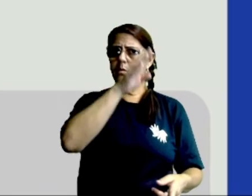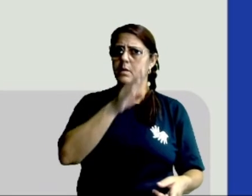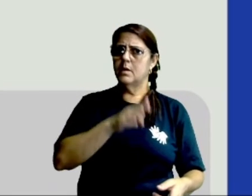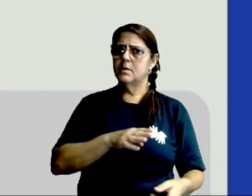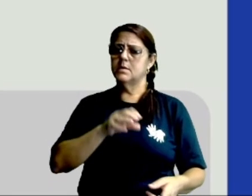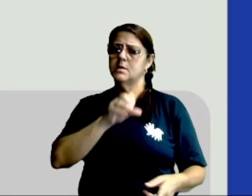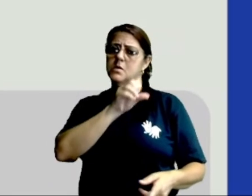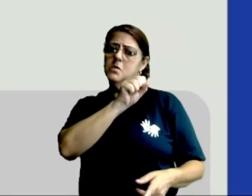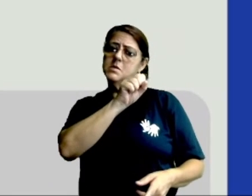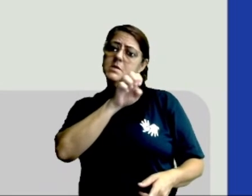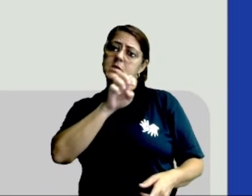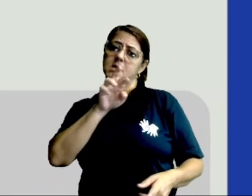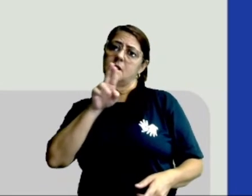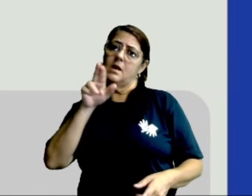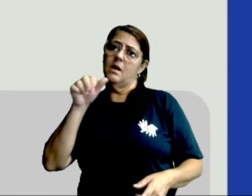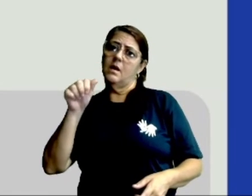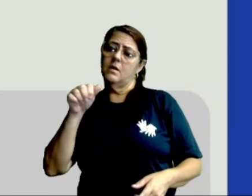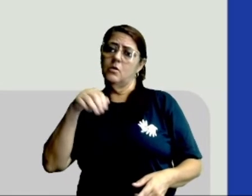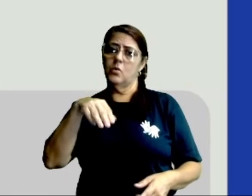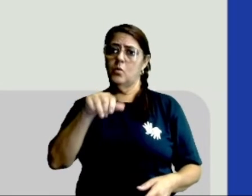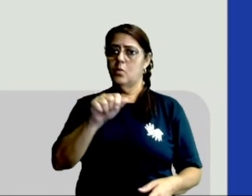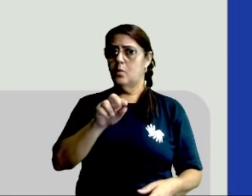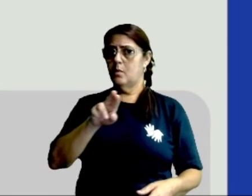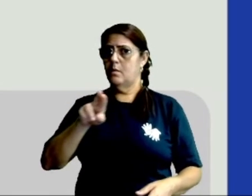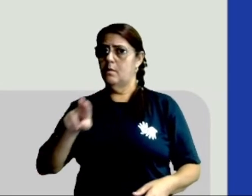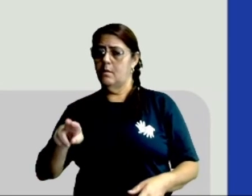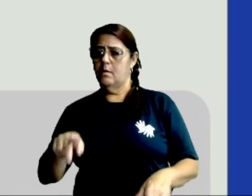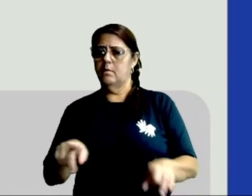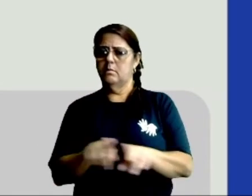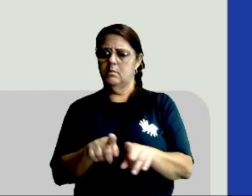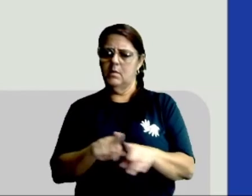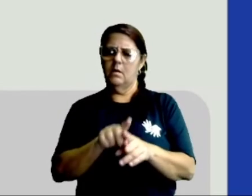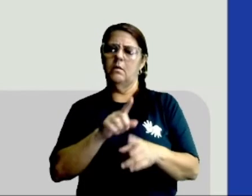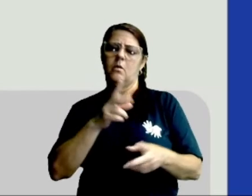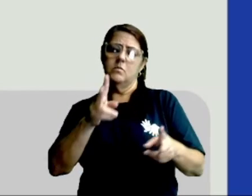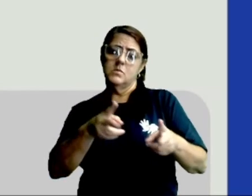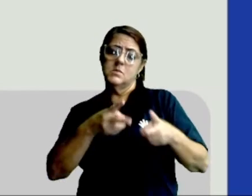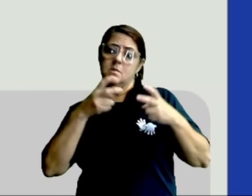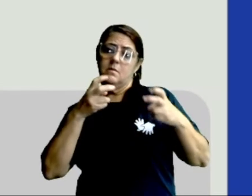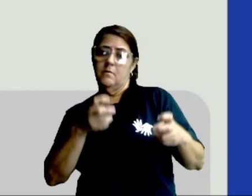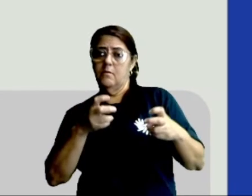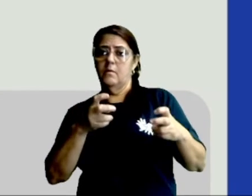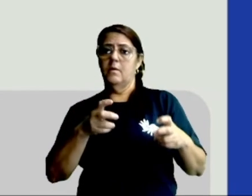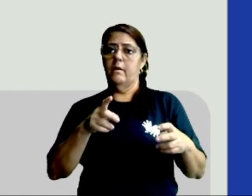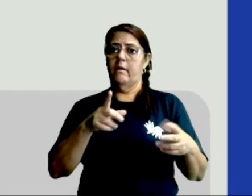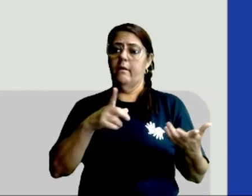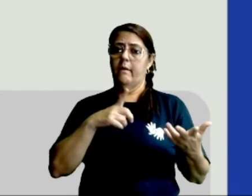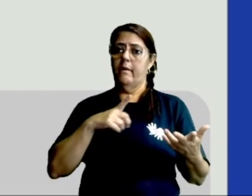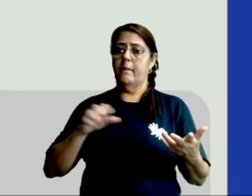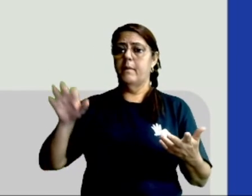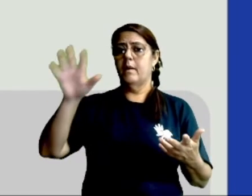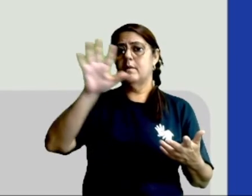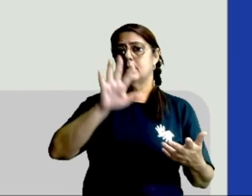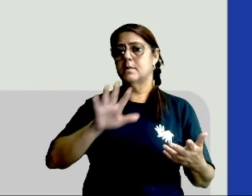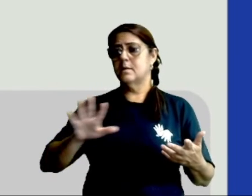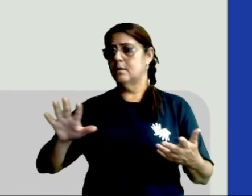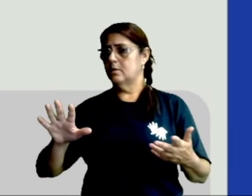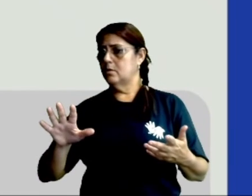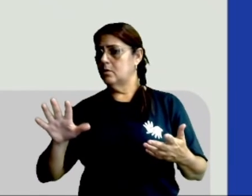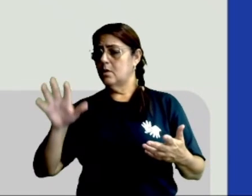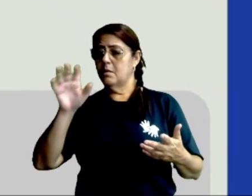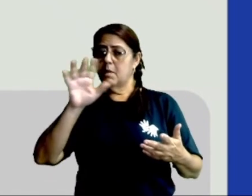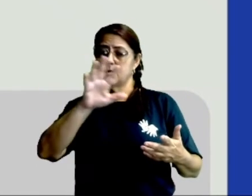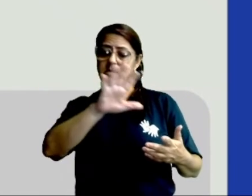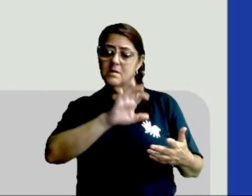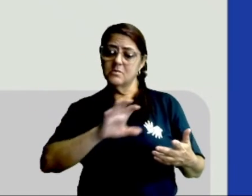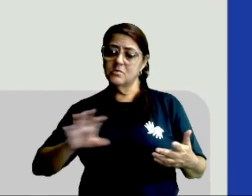Serra do Espinhaço. Então, é assim que a gente pode observar aquele perfil, as paisagens, né,